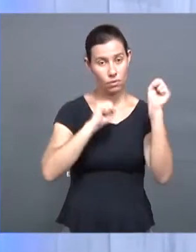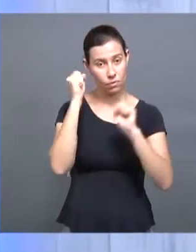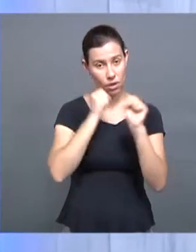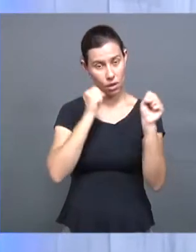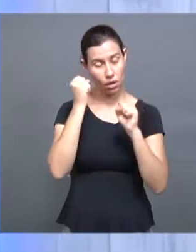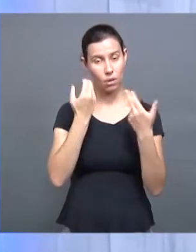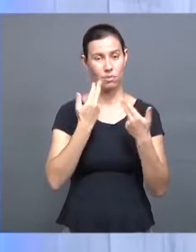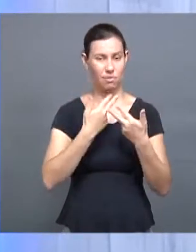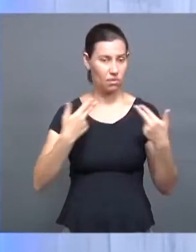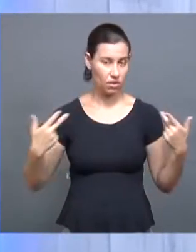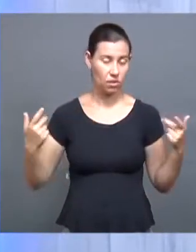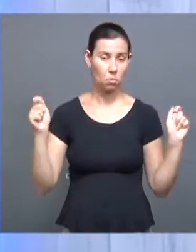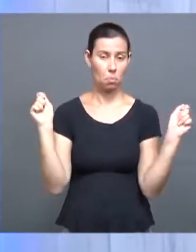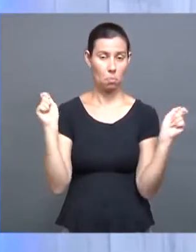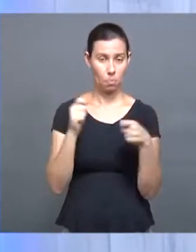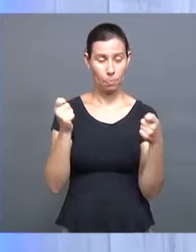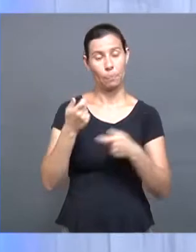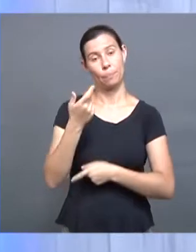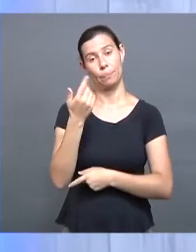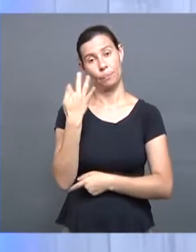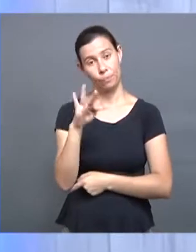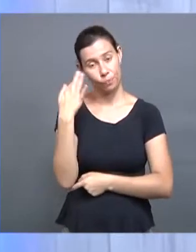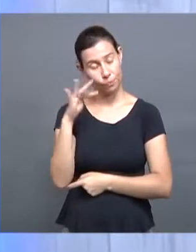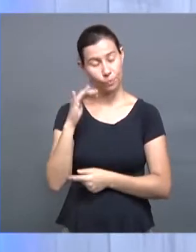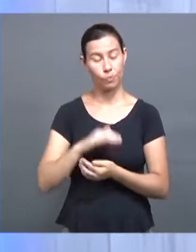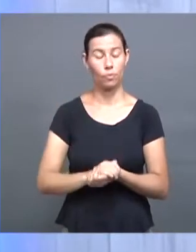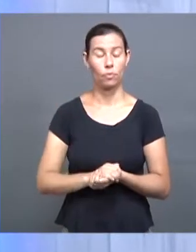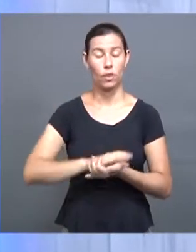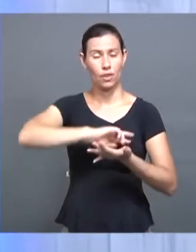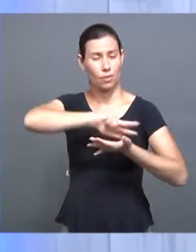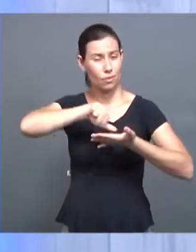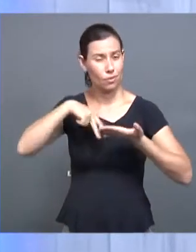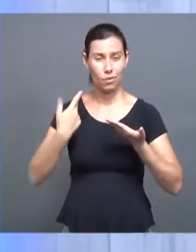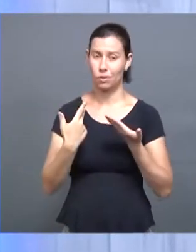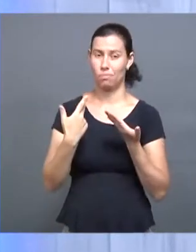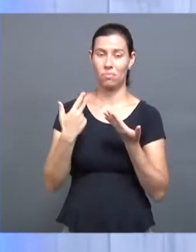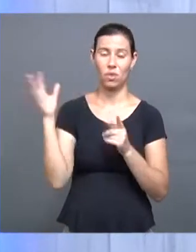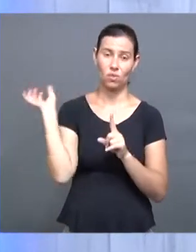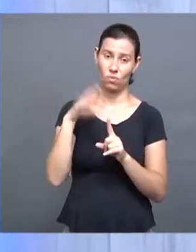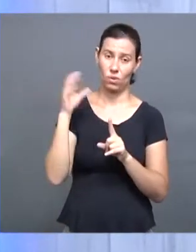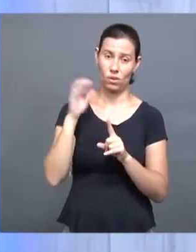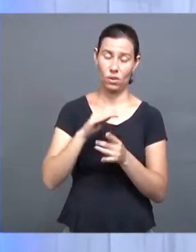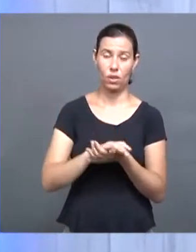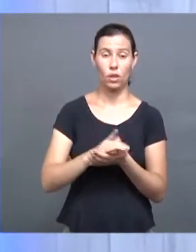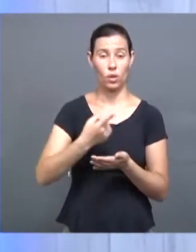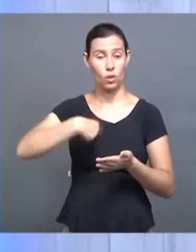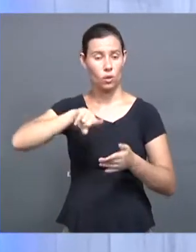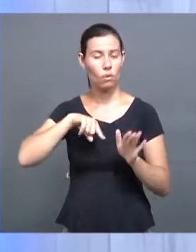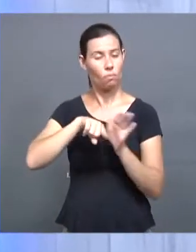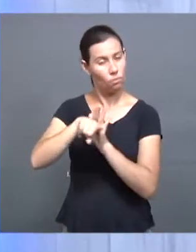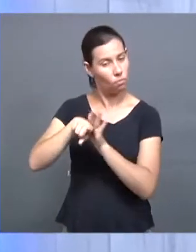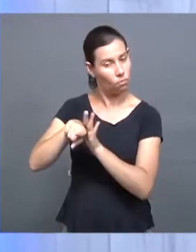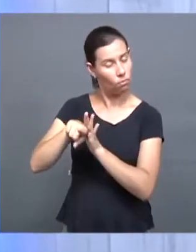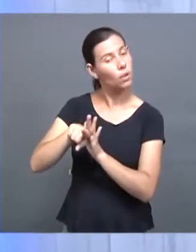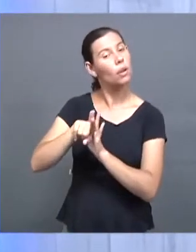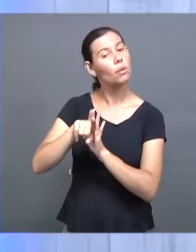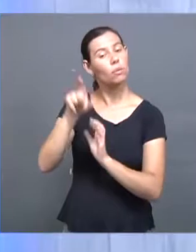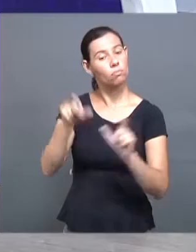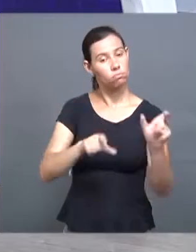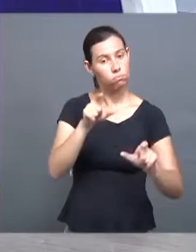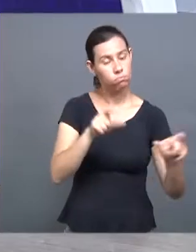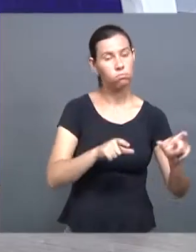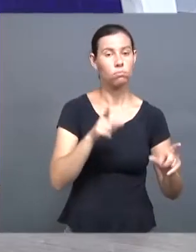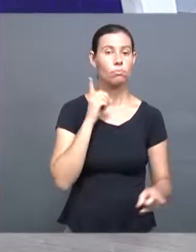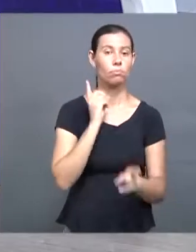tudo isso pode levar a dor de cabeça. Mas assim, são inúmeros fatores e a gente tem que fazer uma investigação individual.